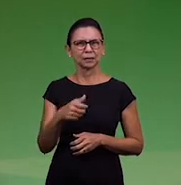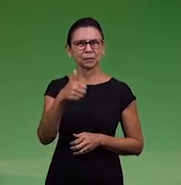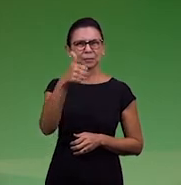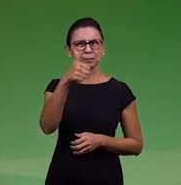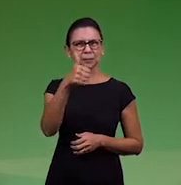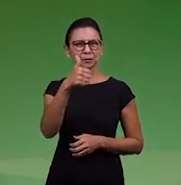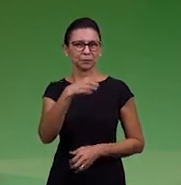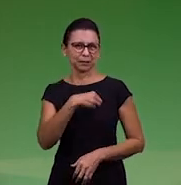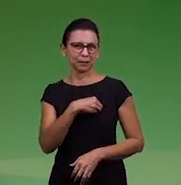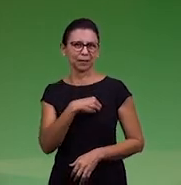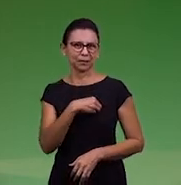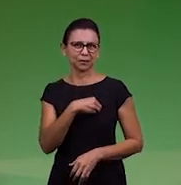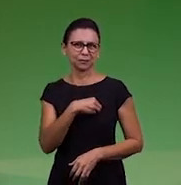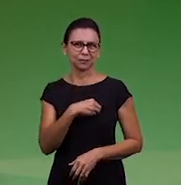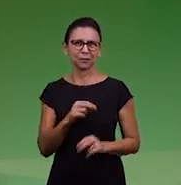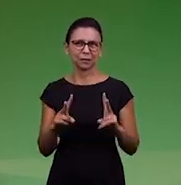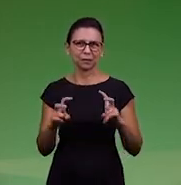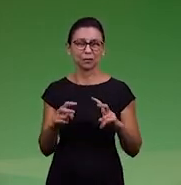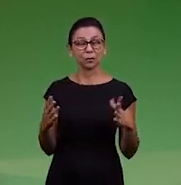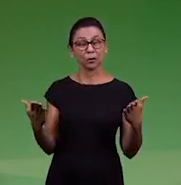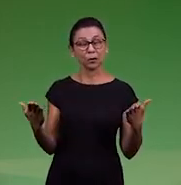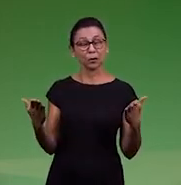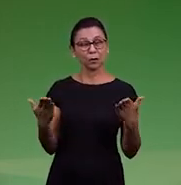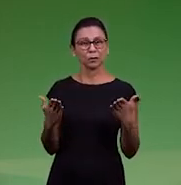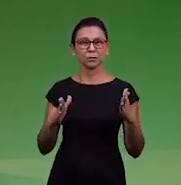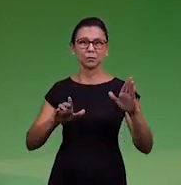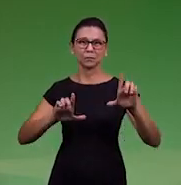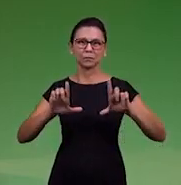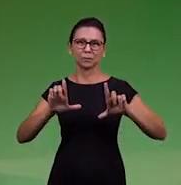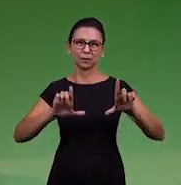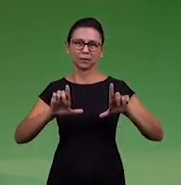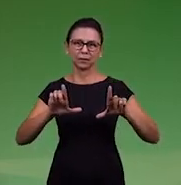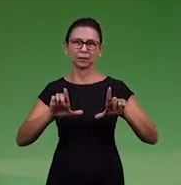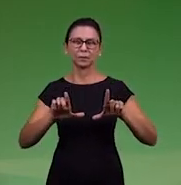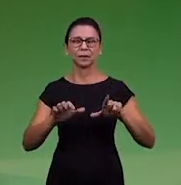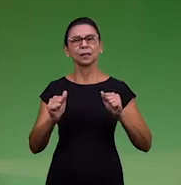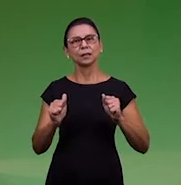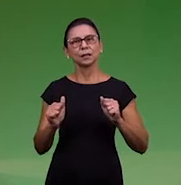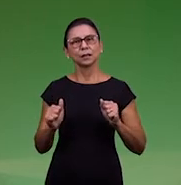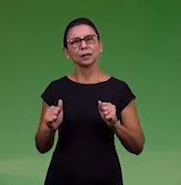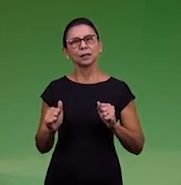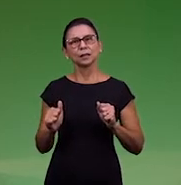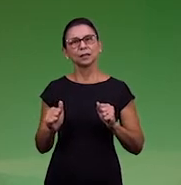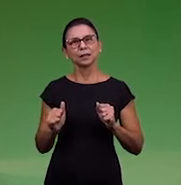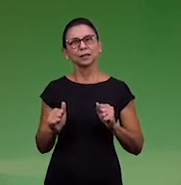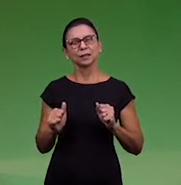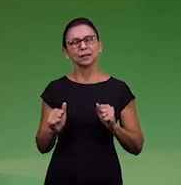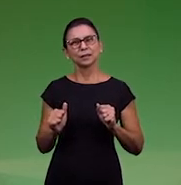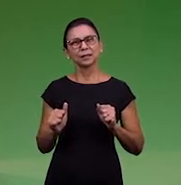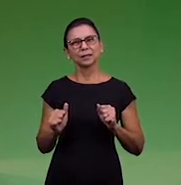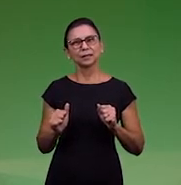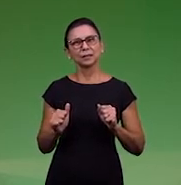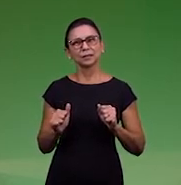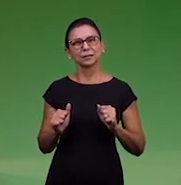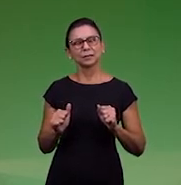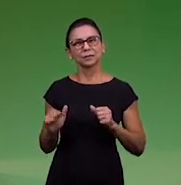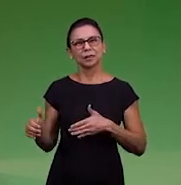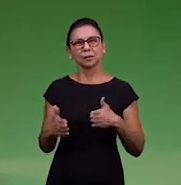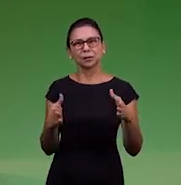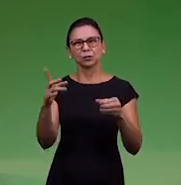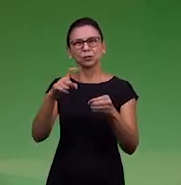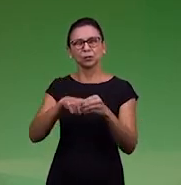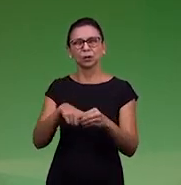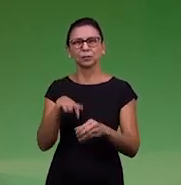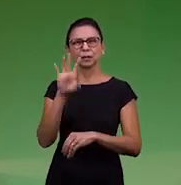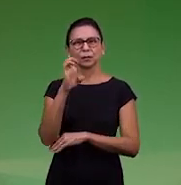original. E neste programa nós estaremos falando sobre o caminho de volta para o Éden. E